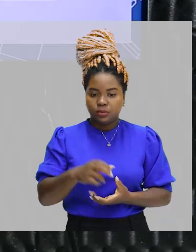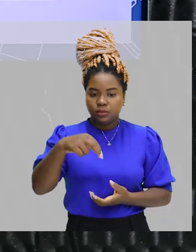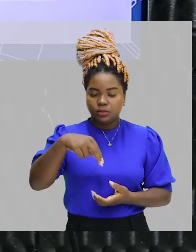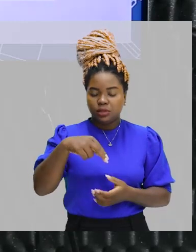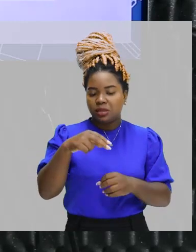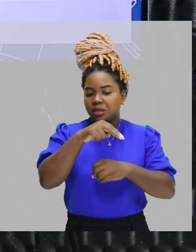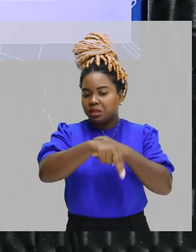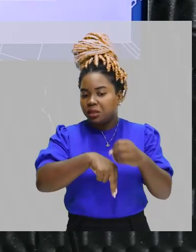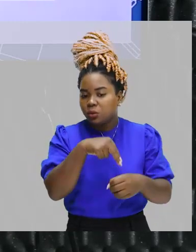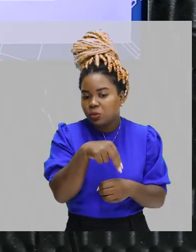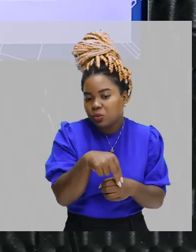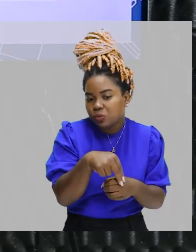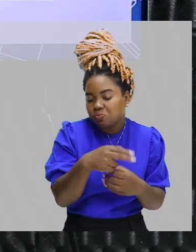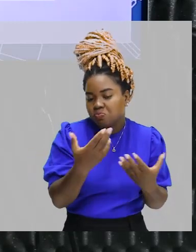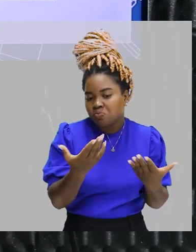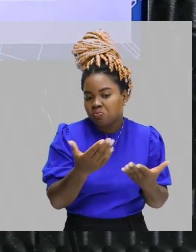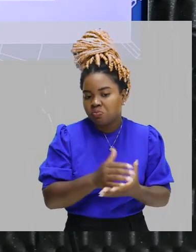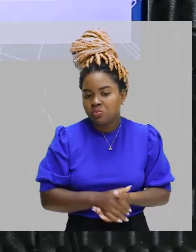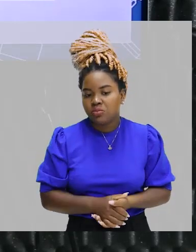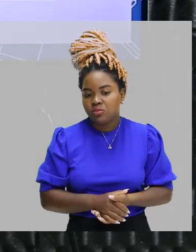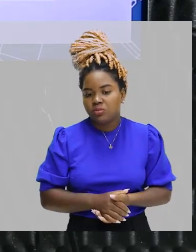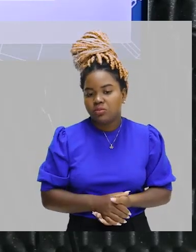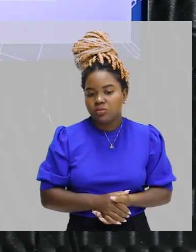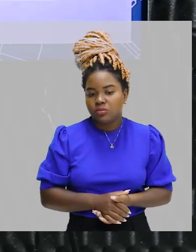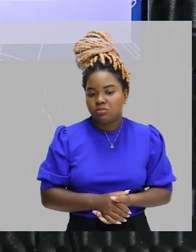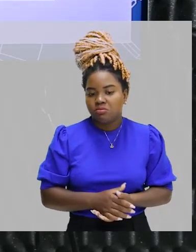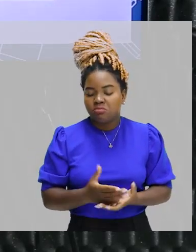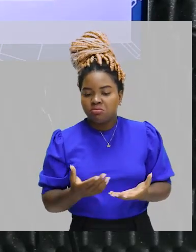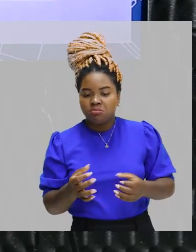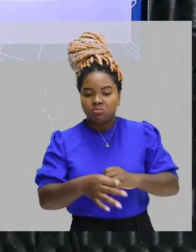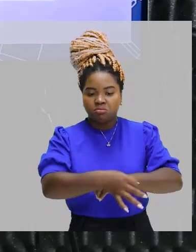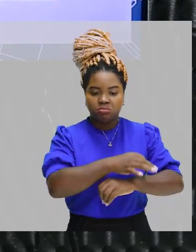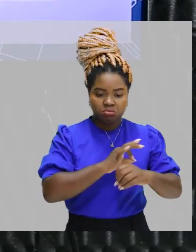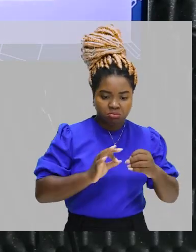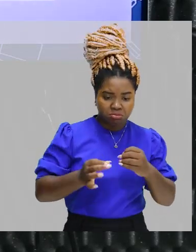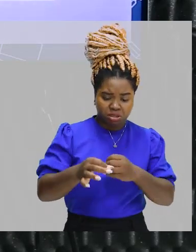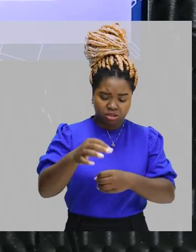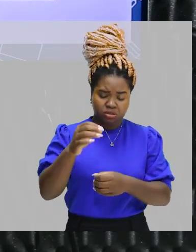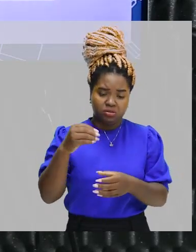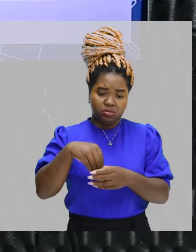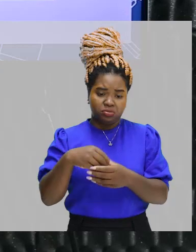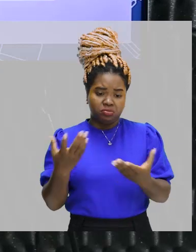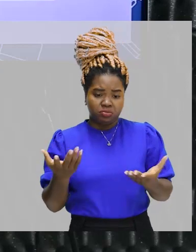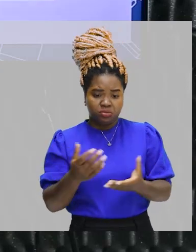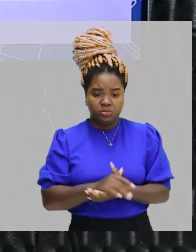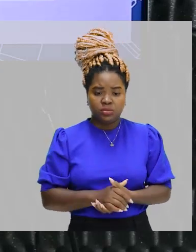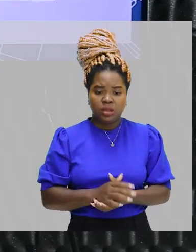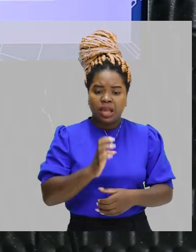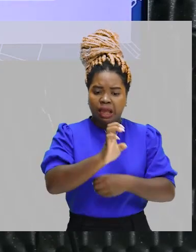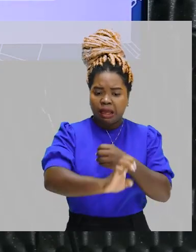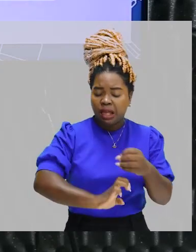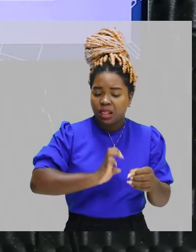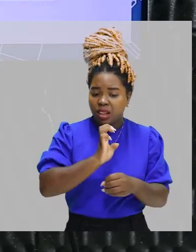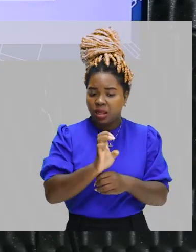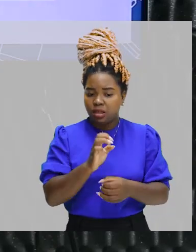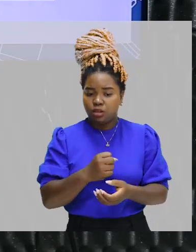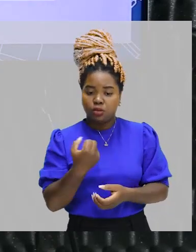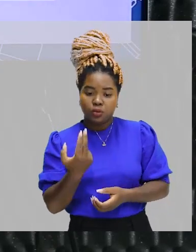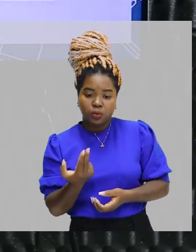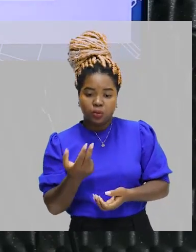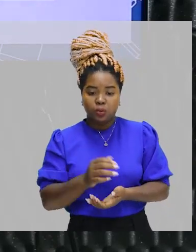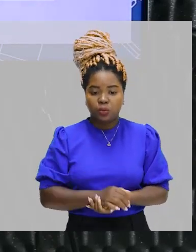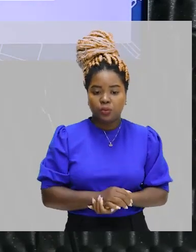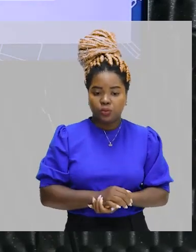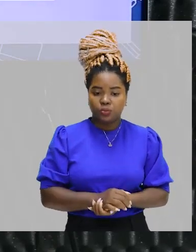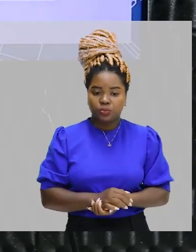nêutrons no núcleo? Letra B, partículas no núcleo, né, onde que está errado? Elétrons por camada ou partículas